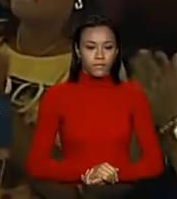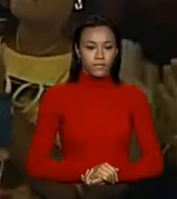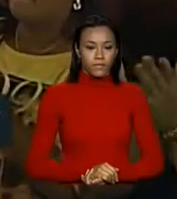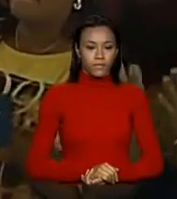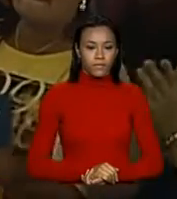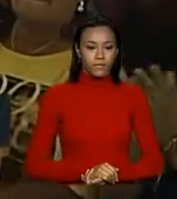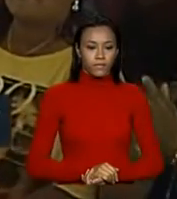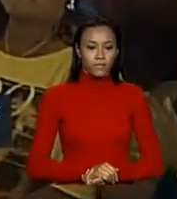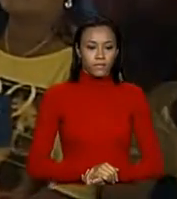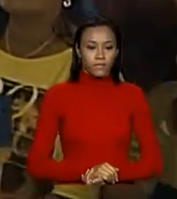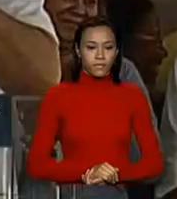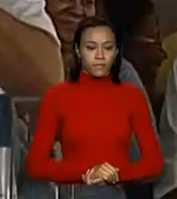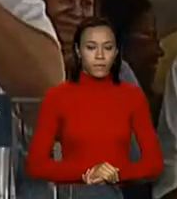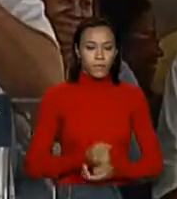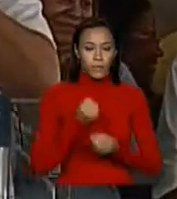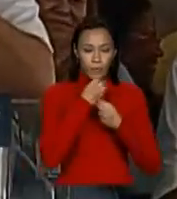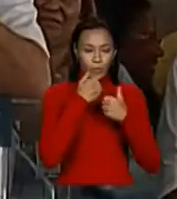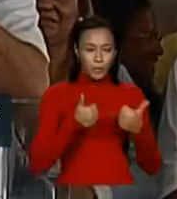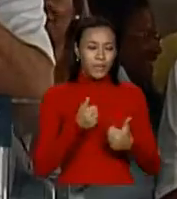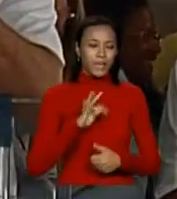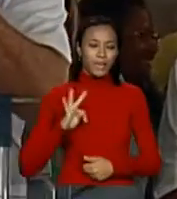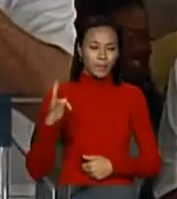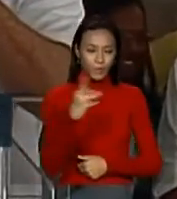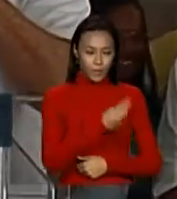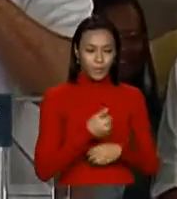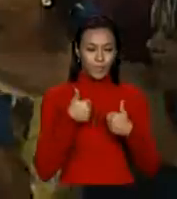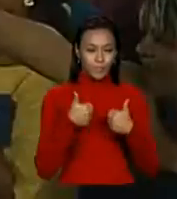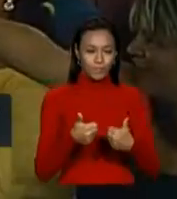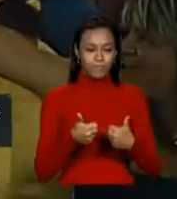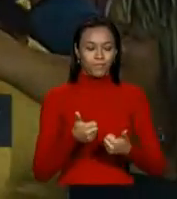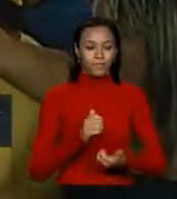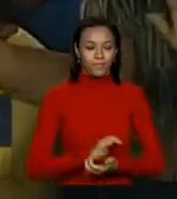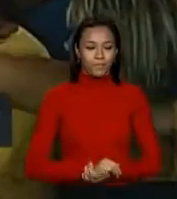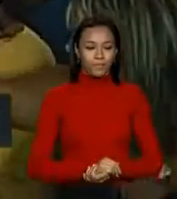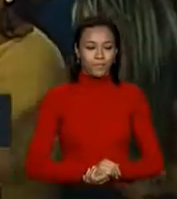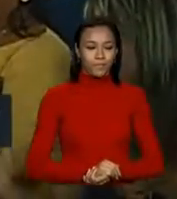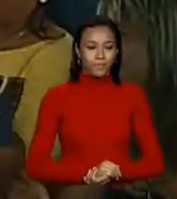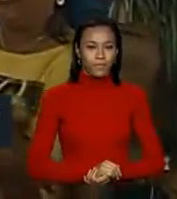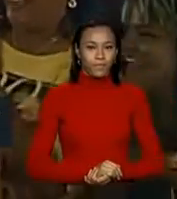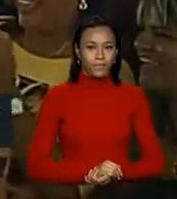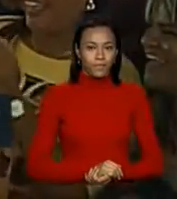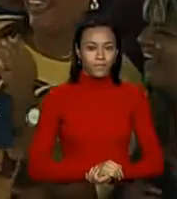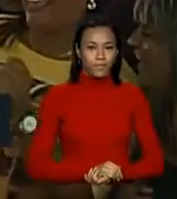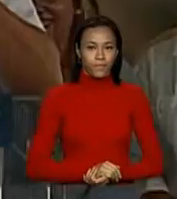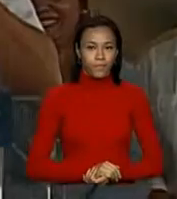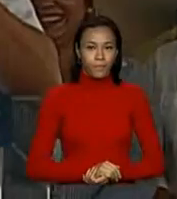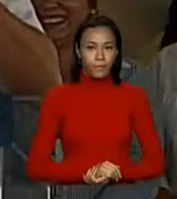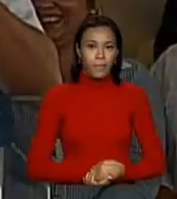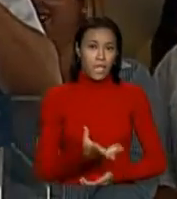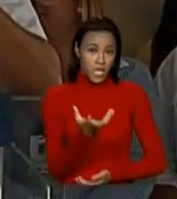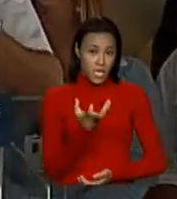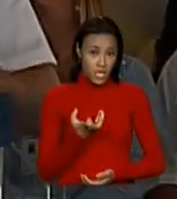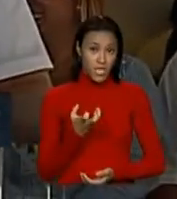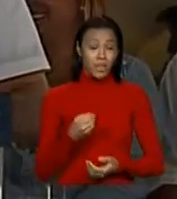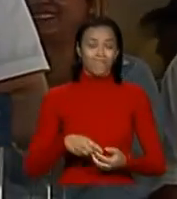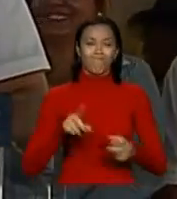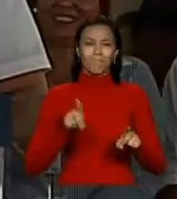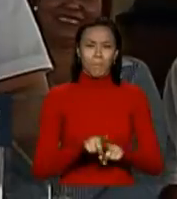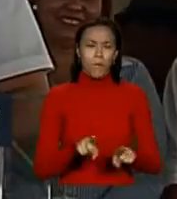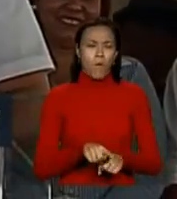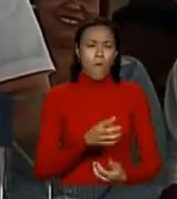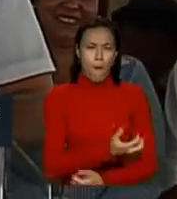pad como vai Serrinha tudo bom Queria dar um grande